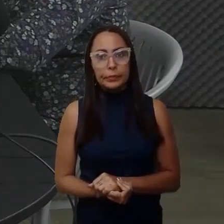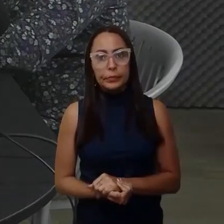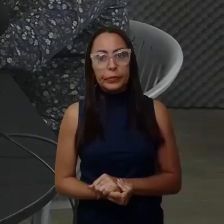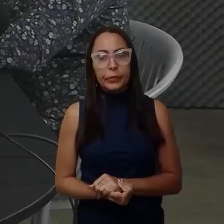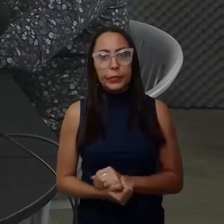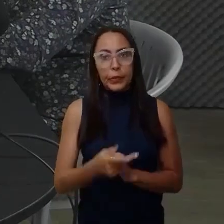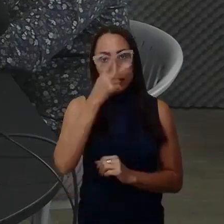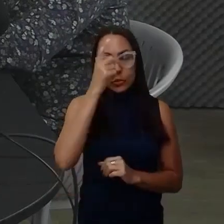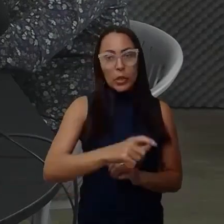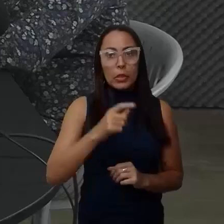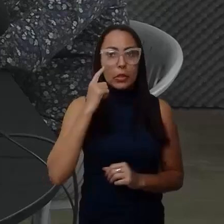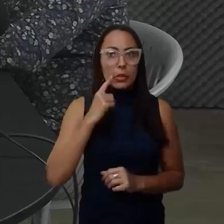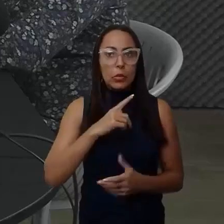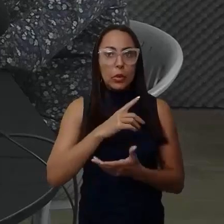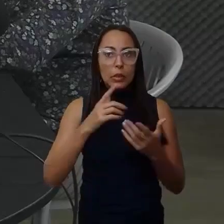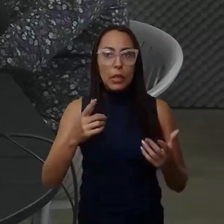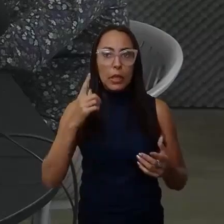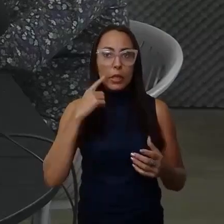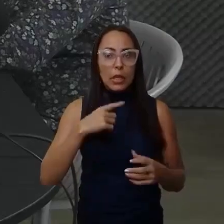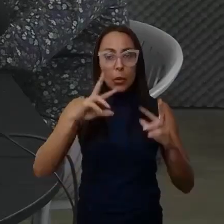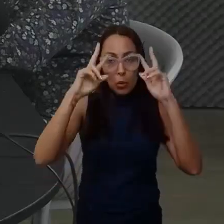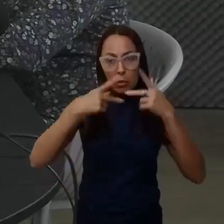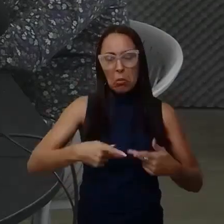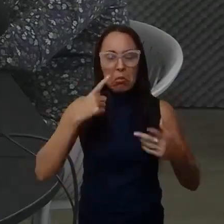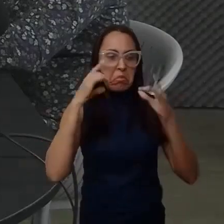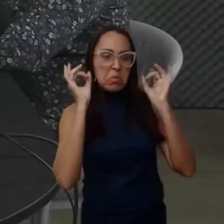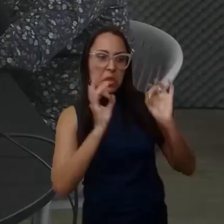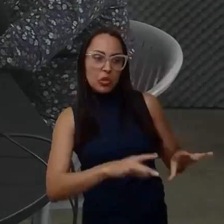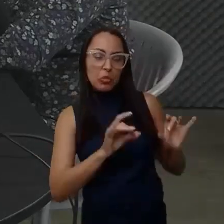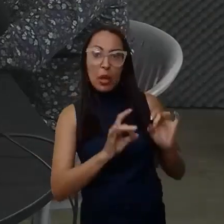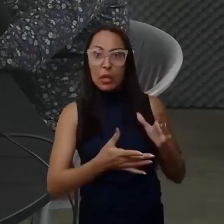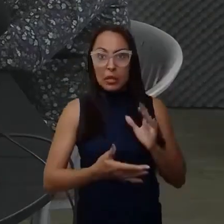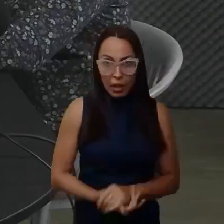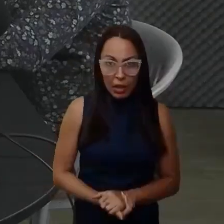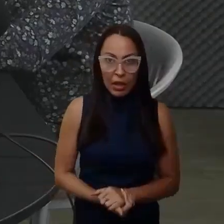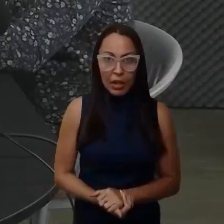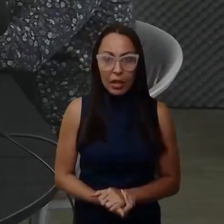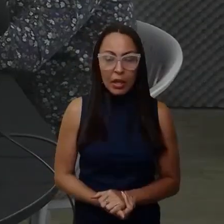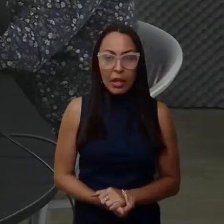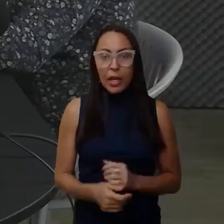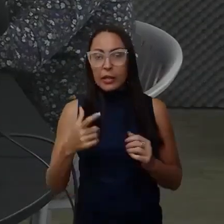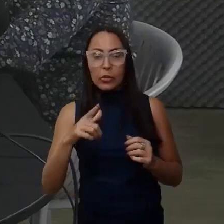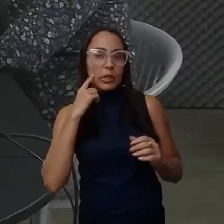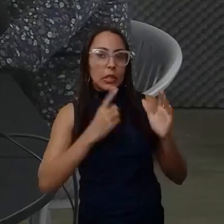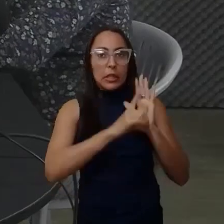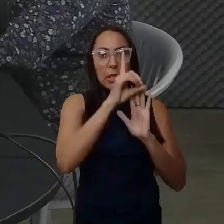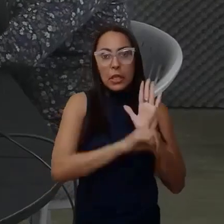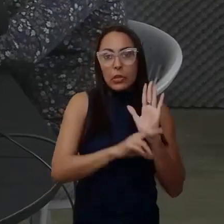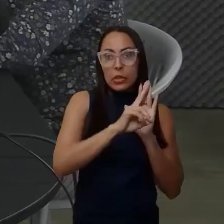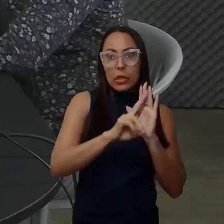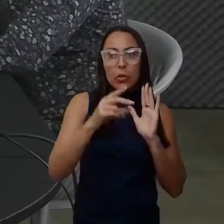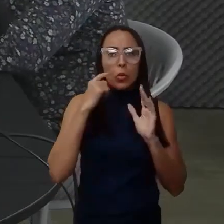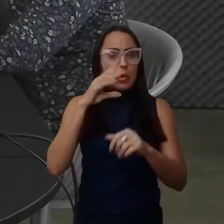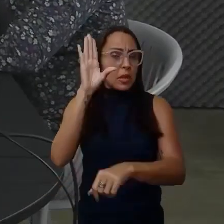as pessoas escravizadas, elas eram desumanizadas, né? Não tem nem o direito de ter seu nome registrado na fotografia. Na